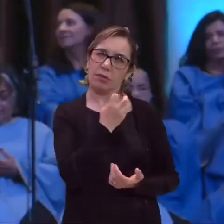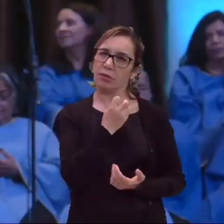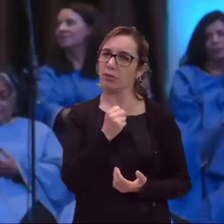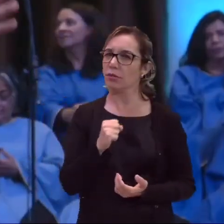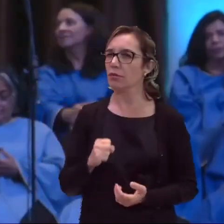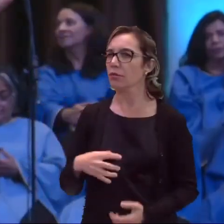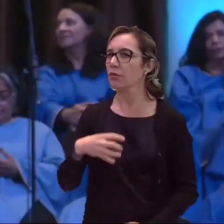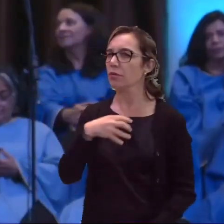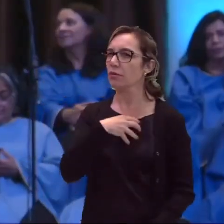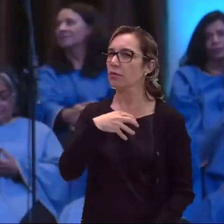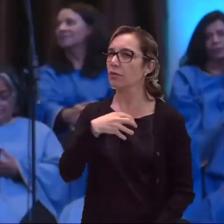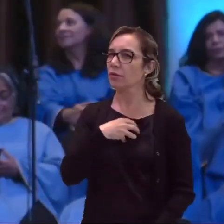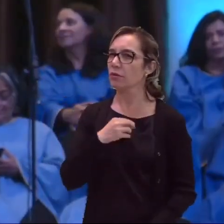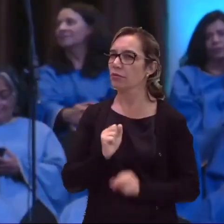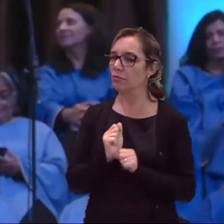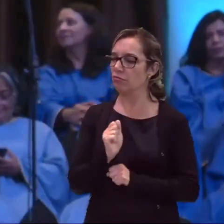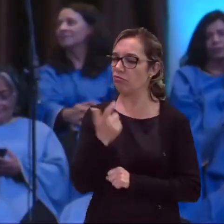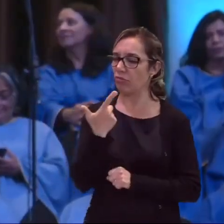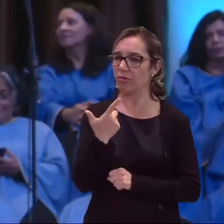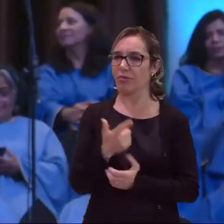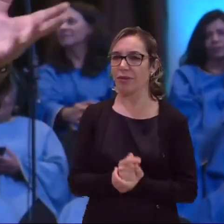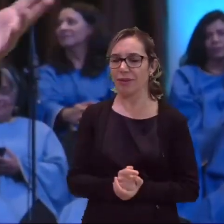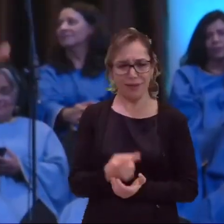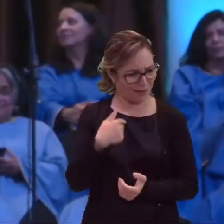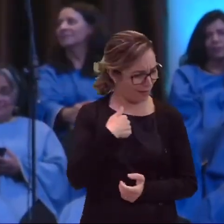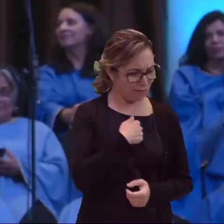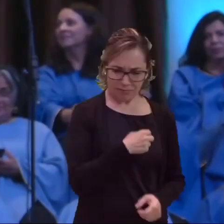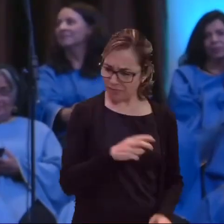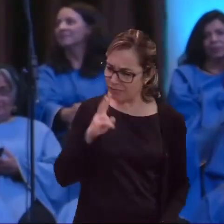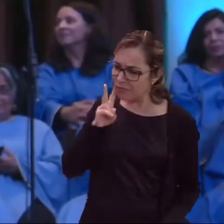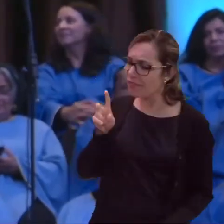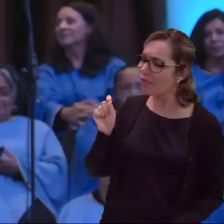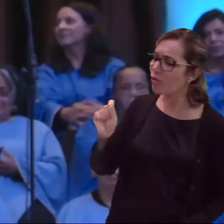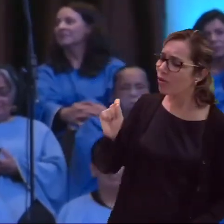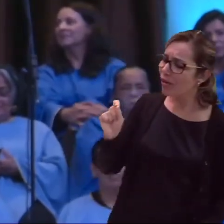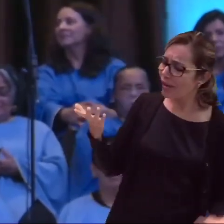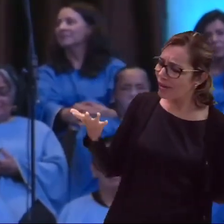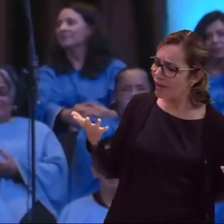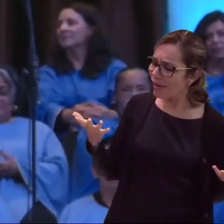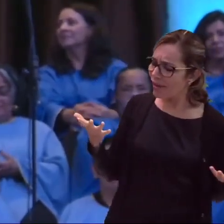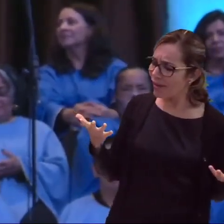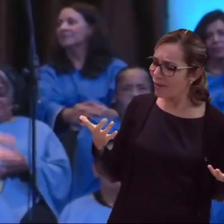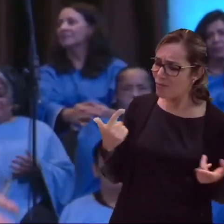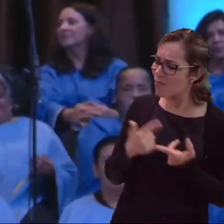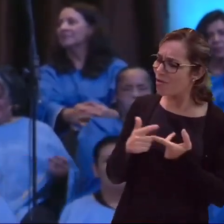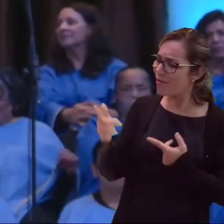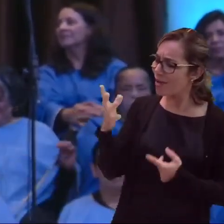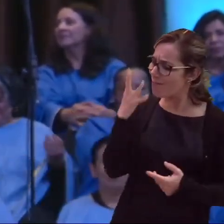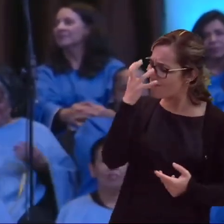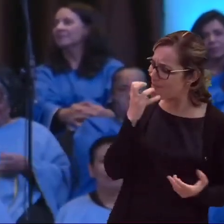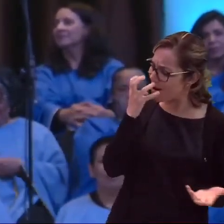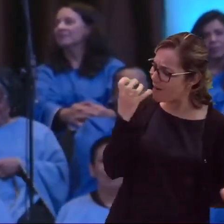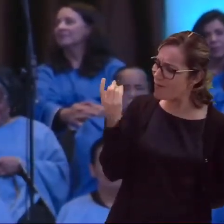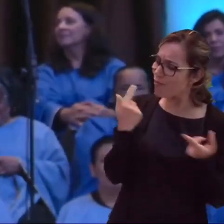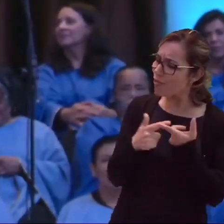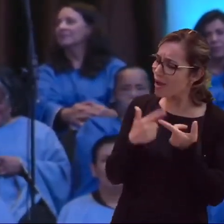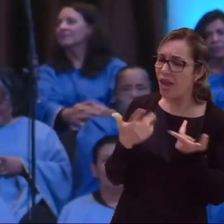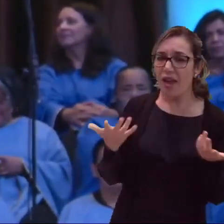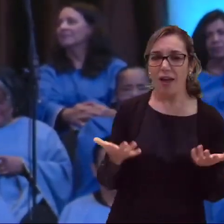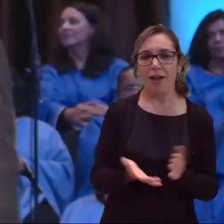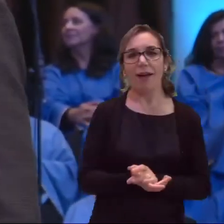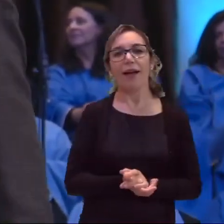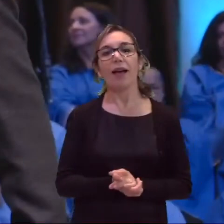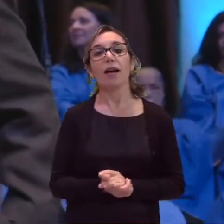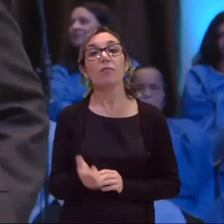burra não entende rápido você não sabe aí então um dia perdi a paciência aqui é mulher tá tá brava que tá acontecendo E o